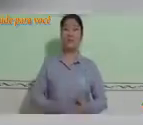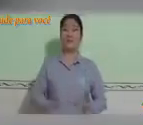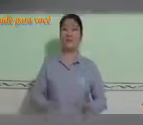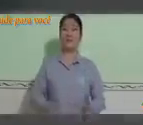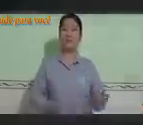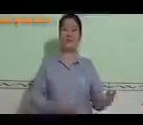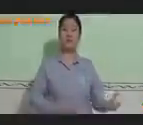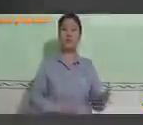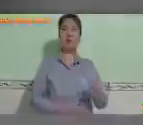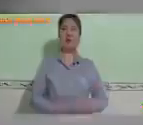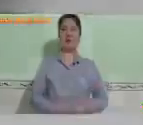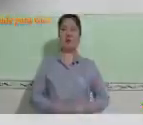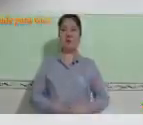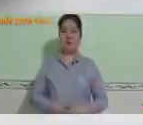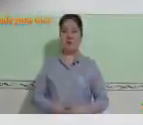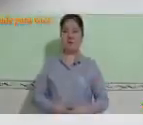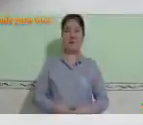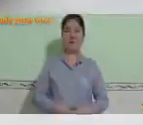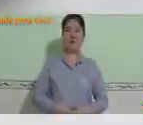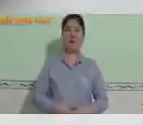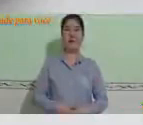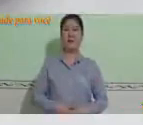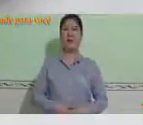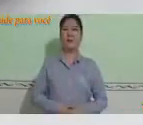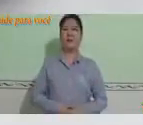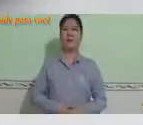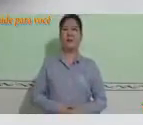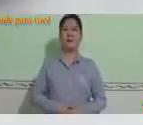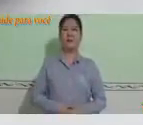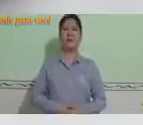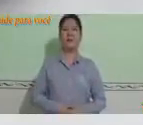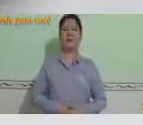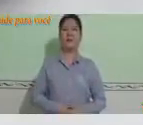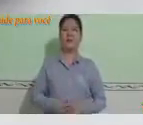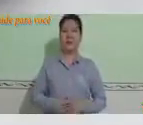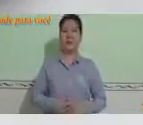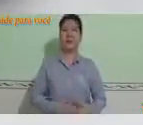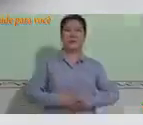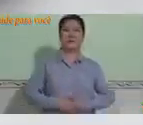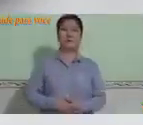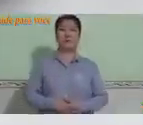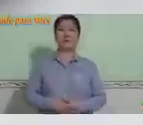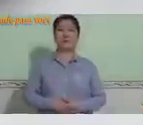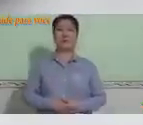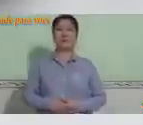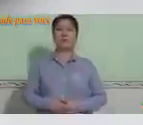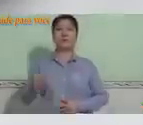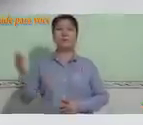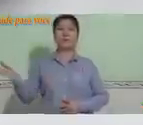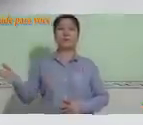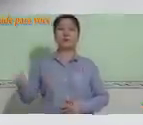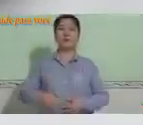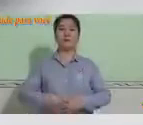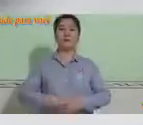O tratamento depende da causa, vírgula, e pode envolver consumo de líquidos, vírgula, exercícios ou, vírgula, nos casos mais graves,